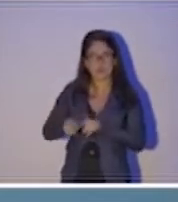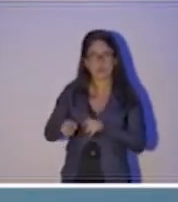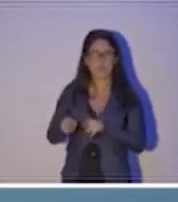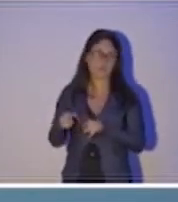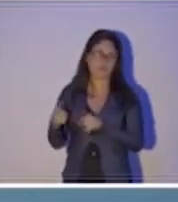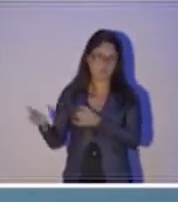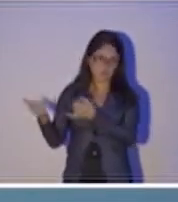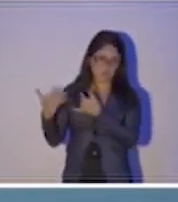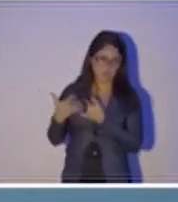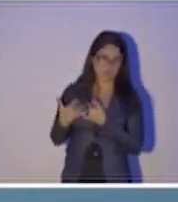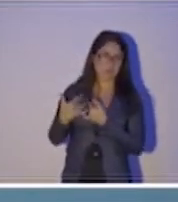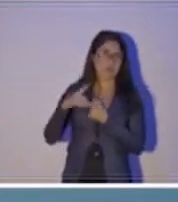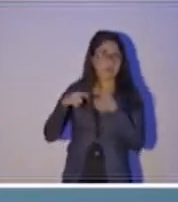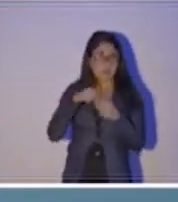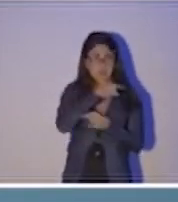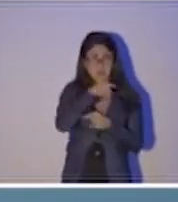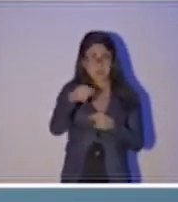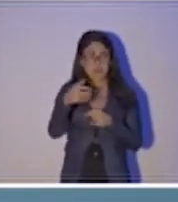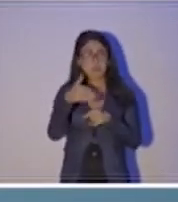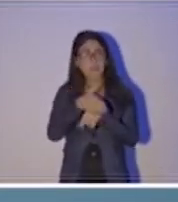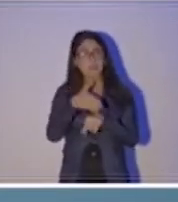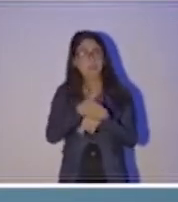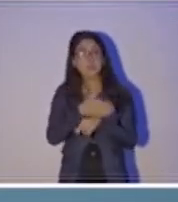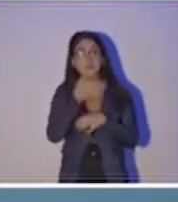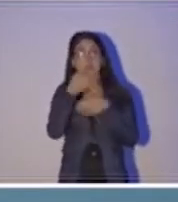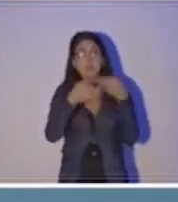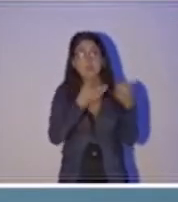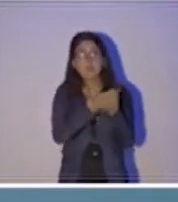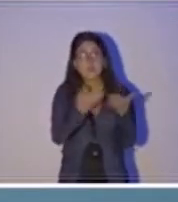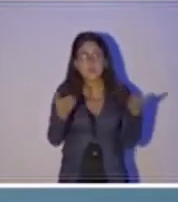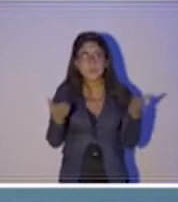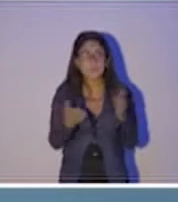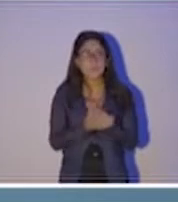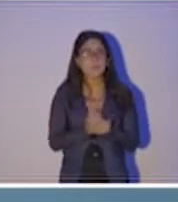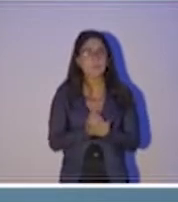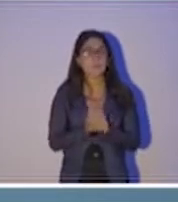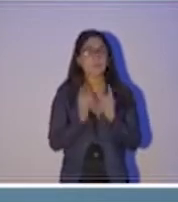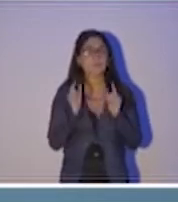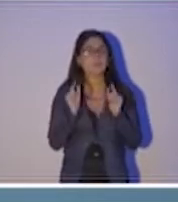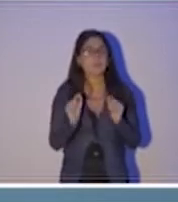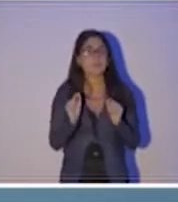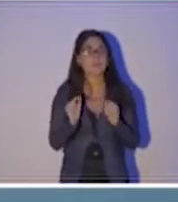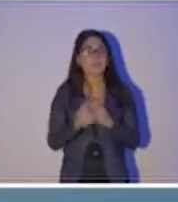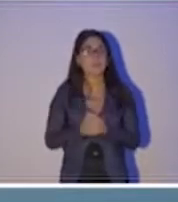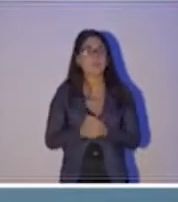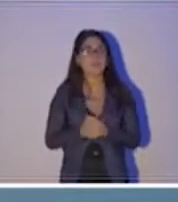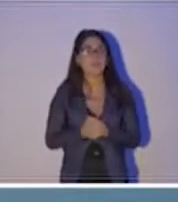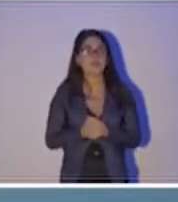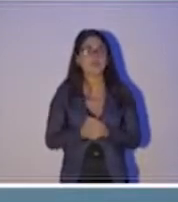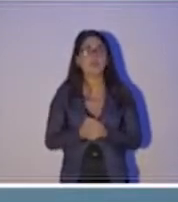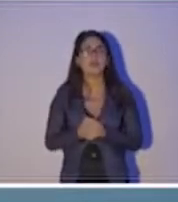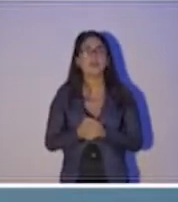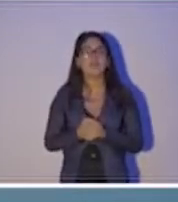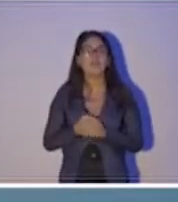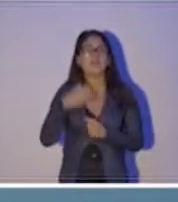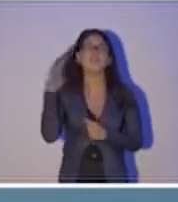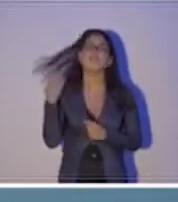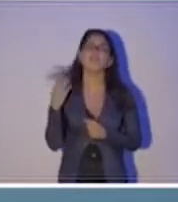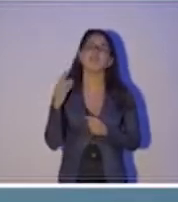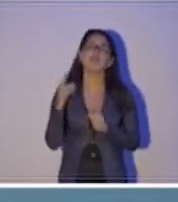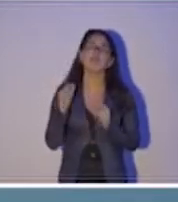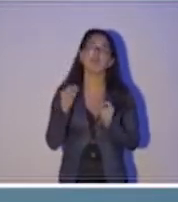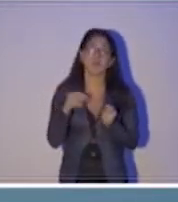também participem, por favor, tragam a visão de vocês, mas que é sobre a falta de diálogo